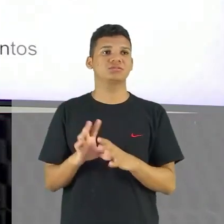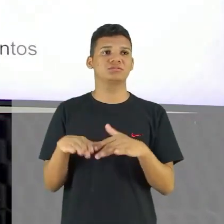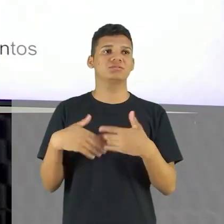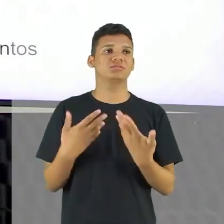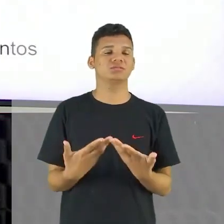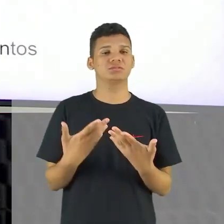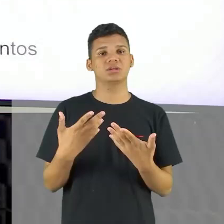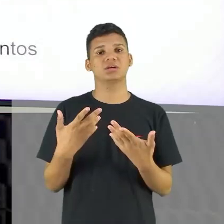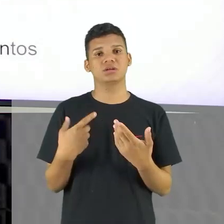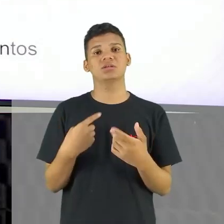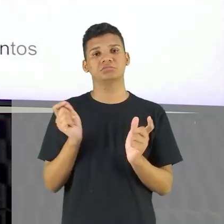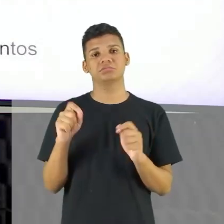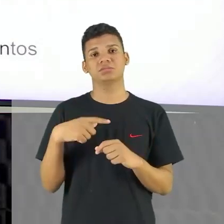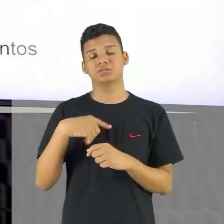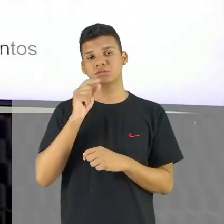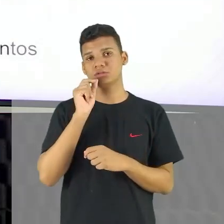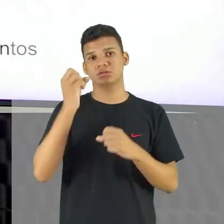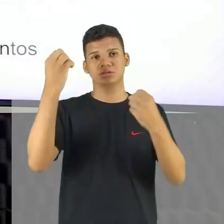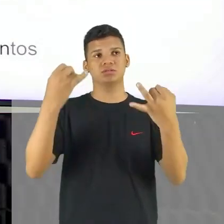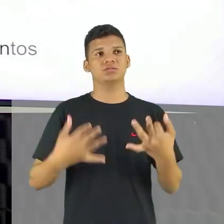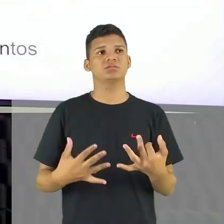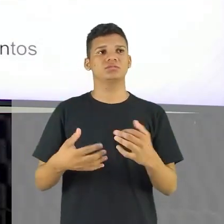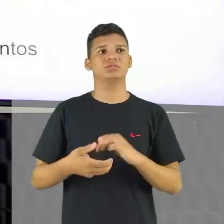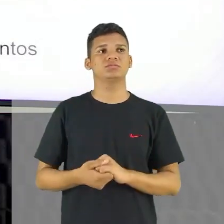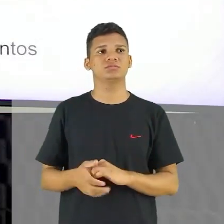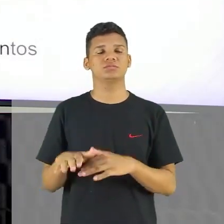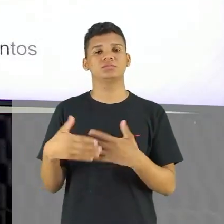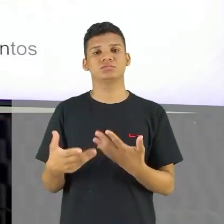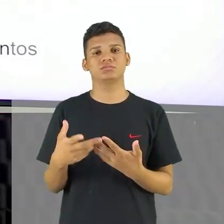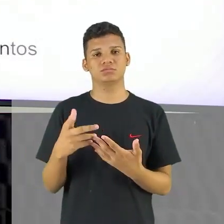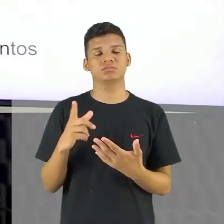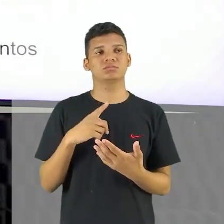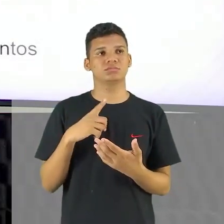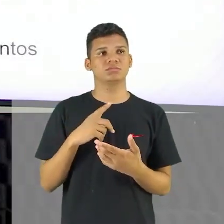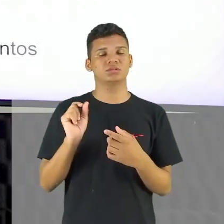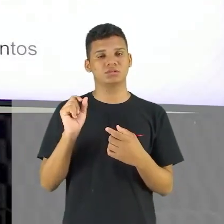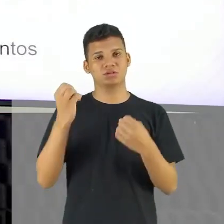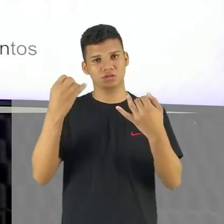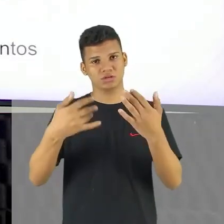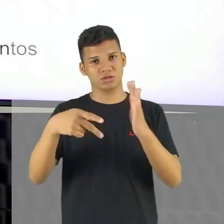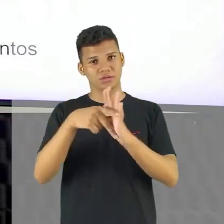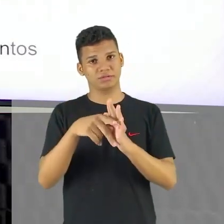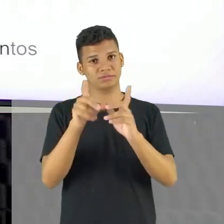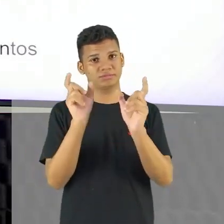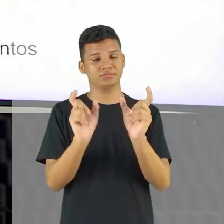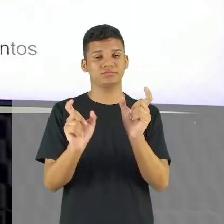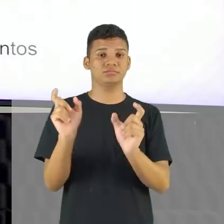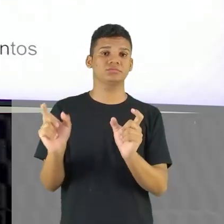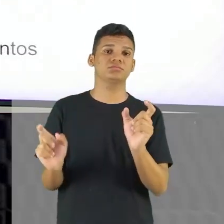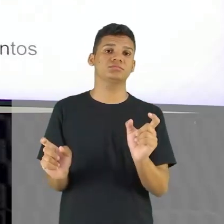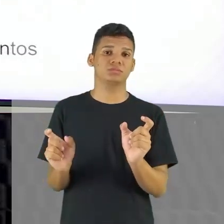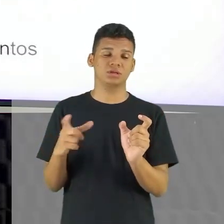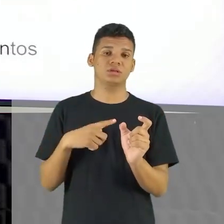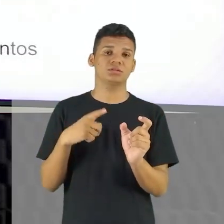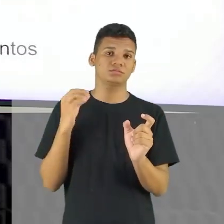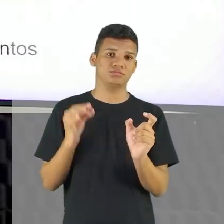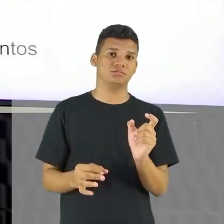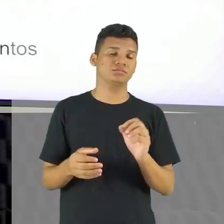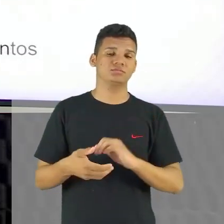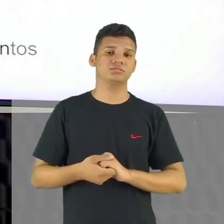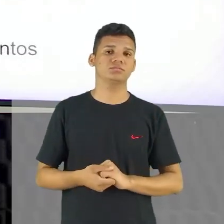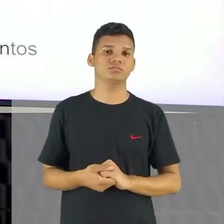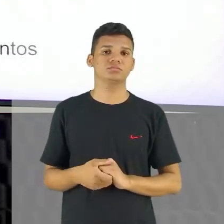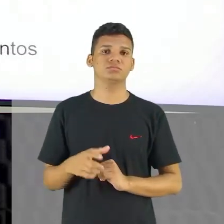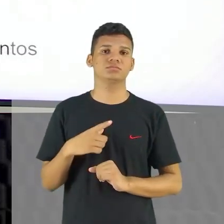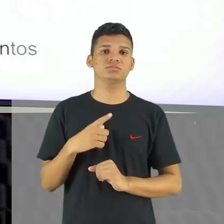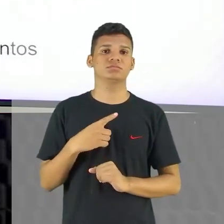Então, eu posso dizer que essa estranha potência das palavras, de certa forma,